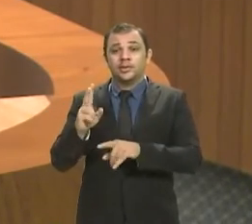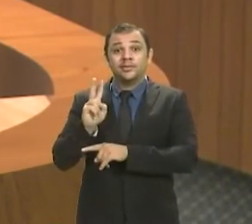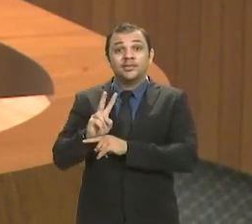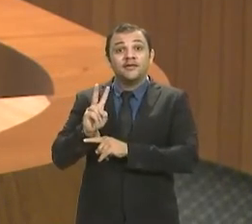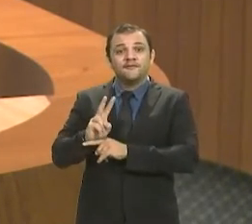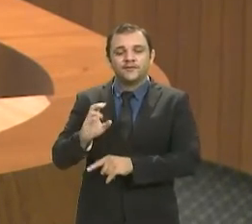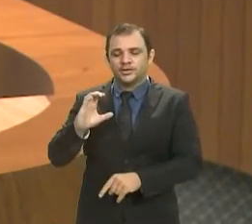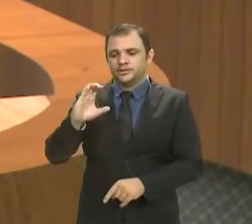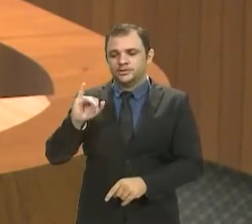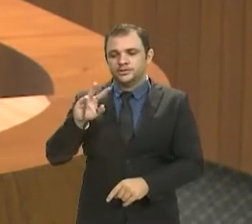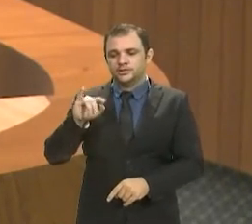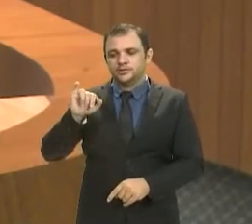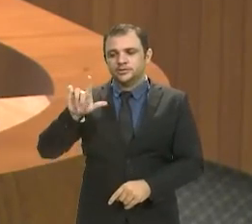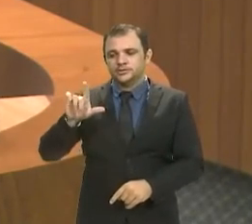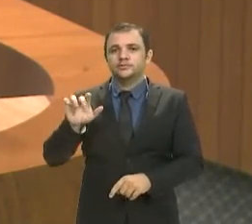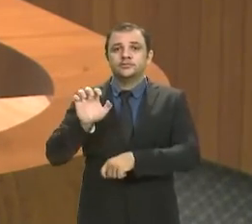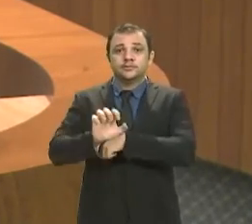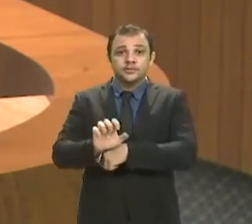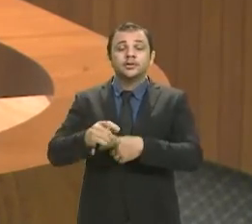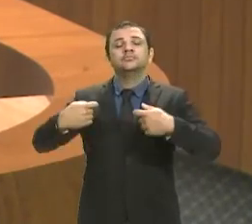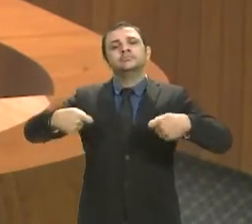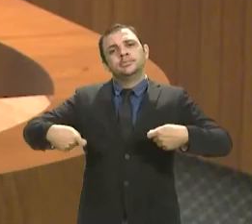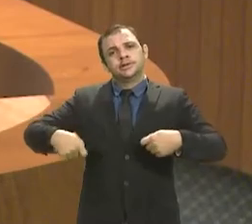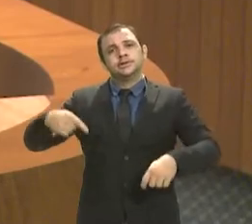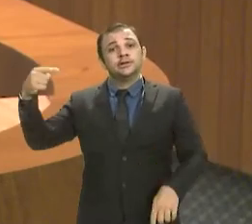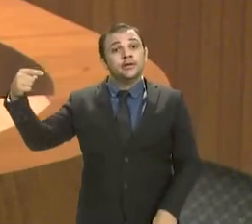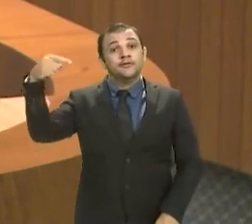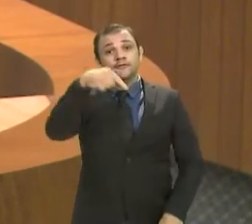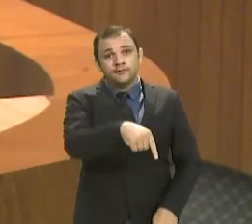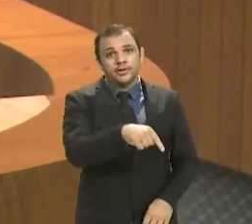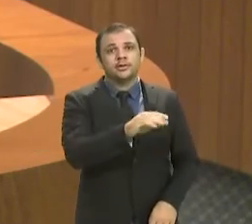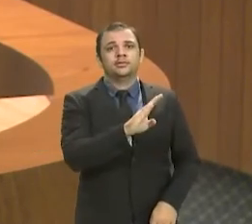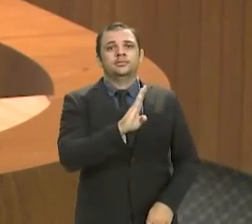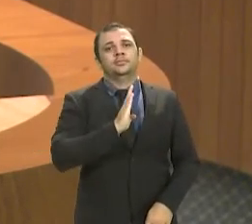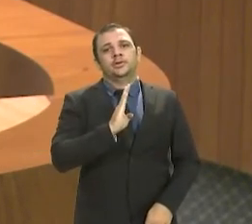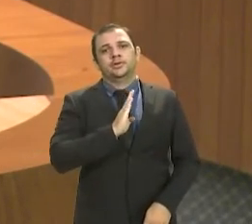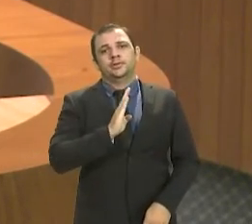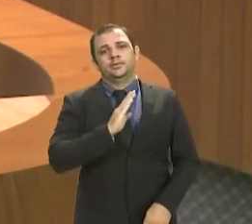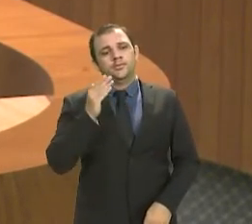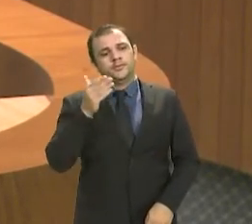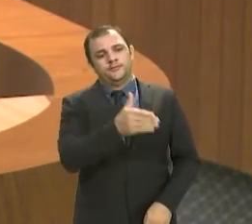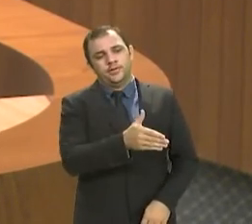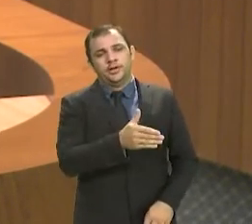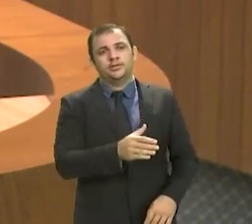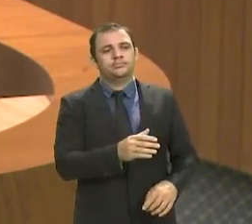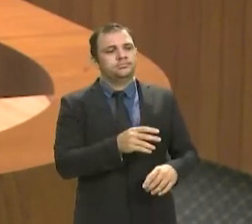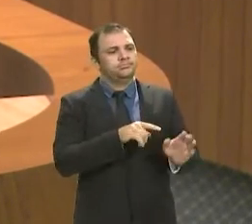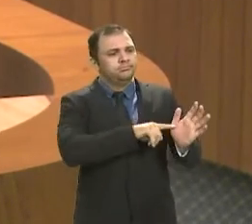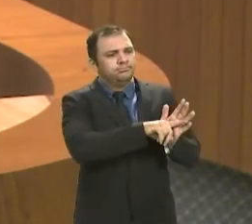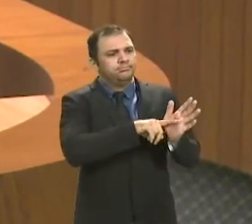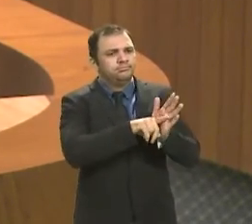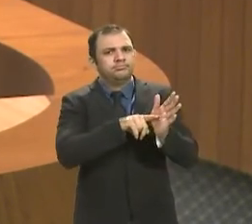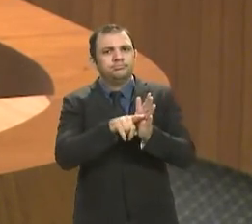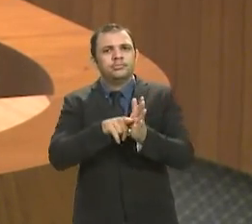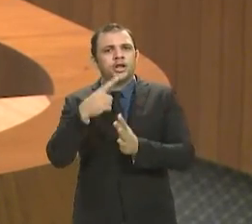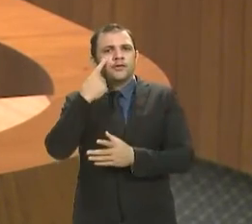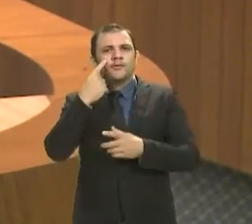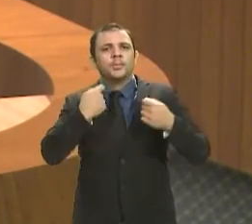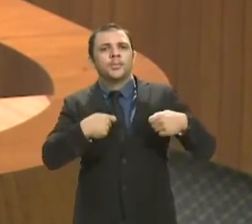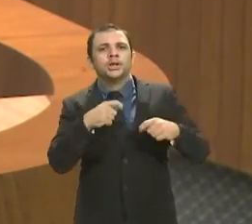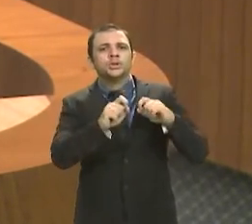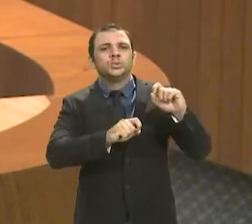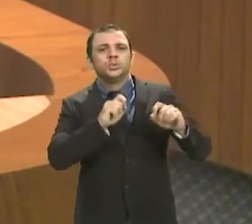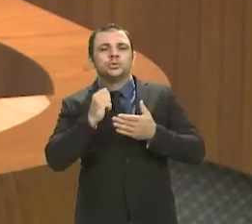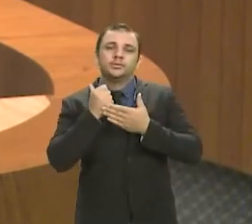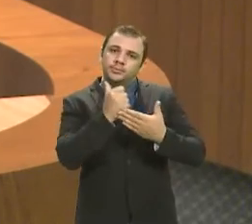possam ir urgentemente para a cidade para fazer o levantamento. E aqui eu defendo, já que inclusive falei com o governador